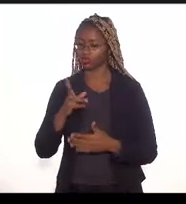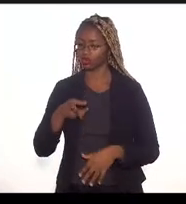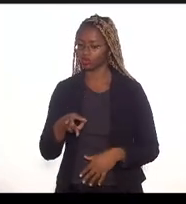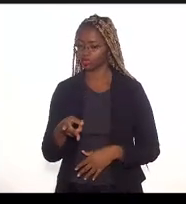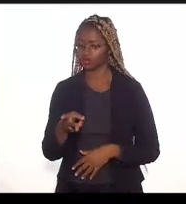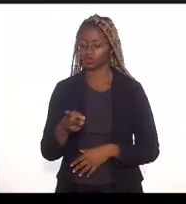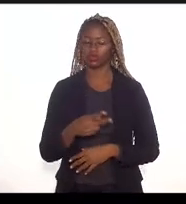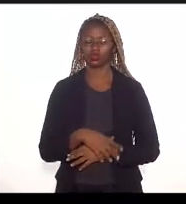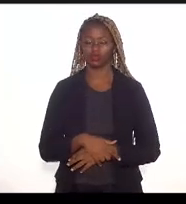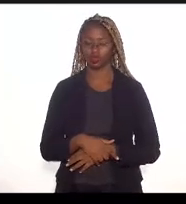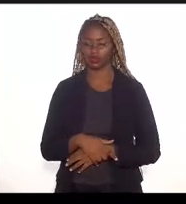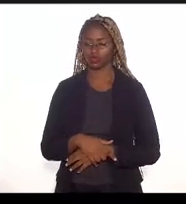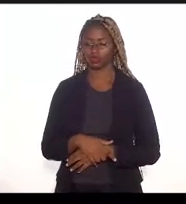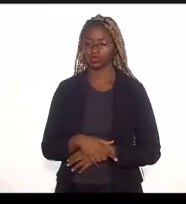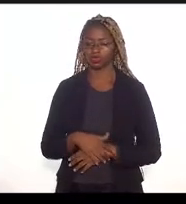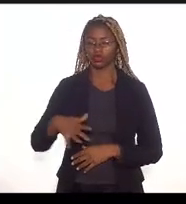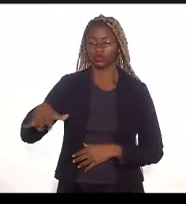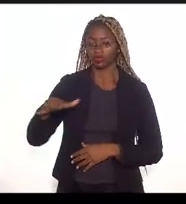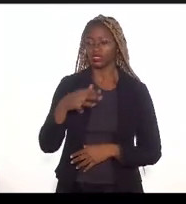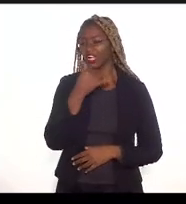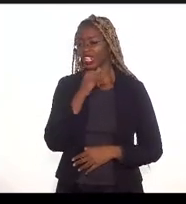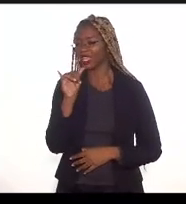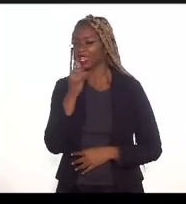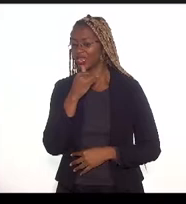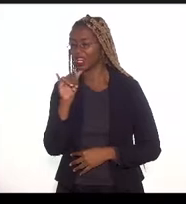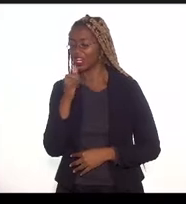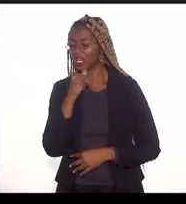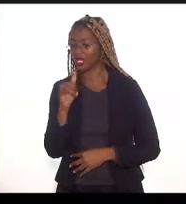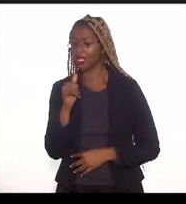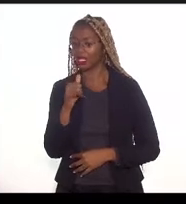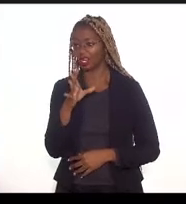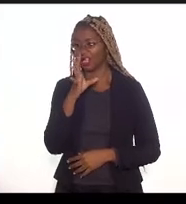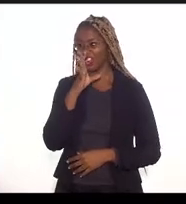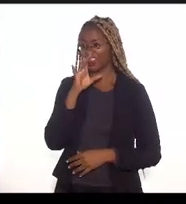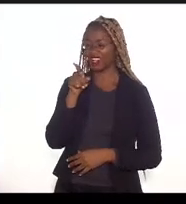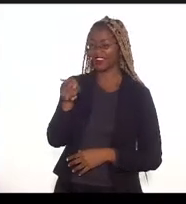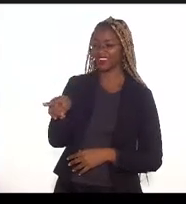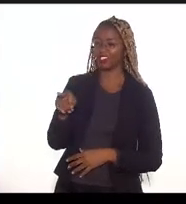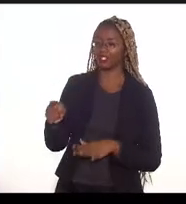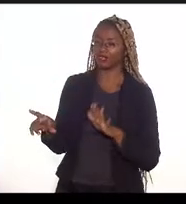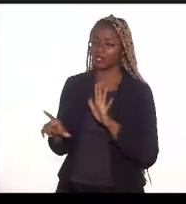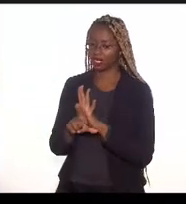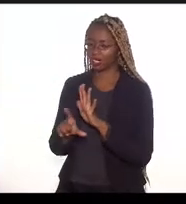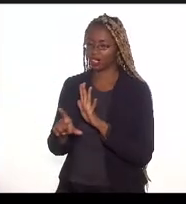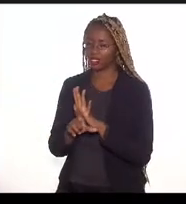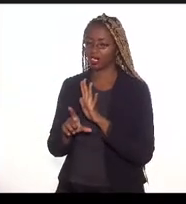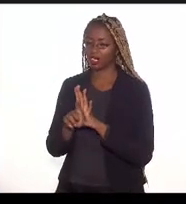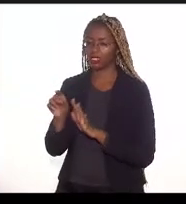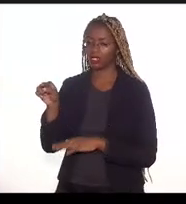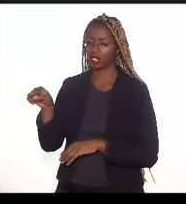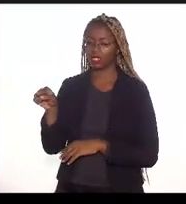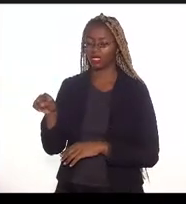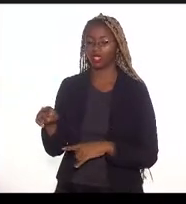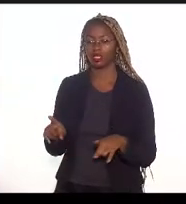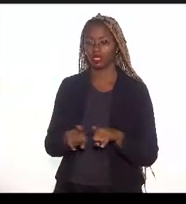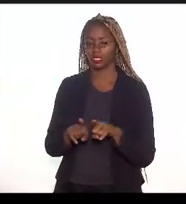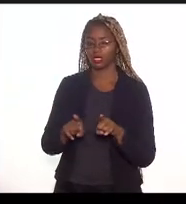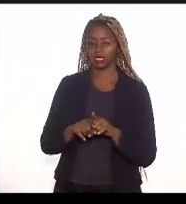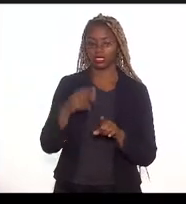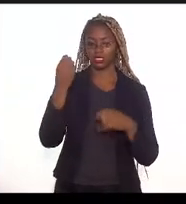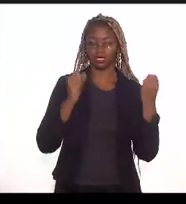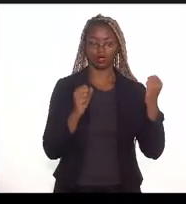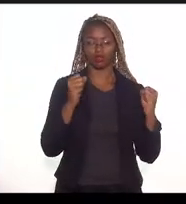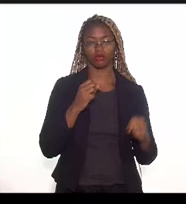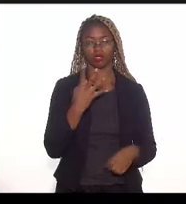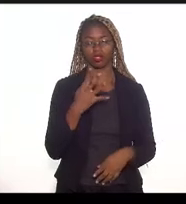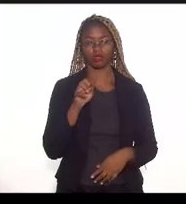São empresas do setor elétrico, normalmente observando a questão dos leilões que estão por vir, e a questão da indústria